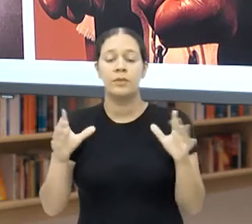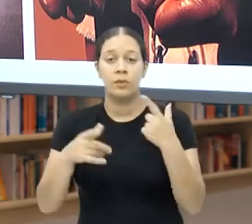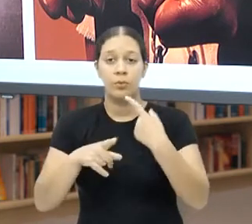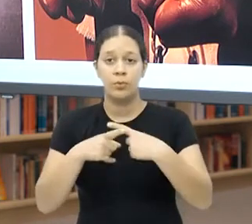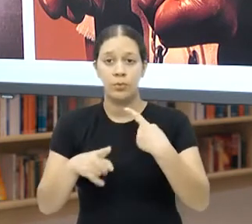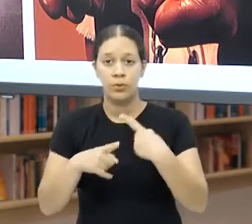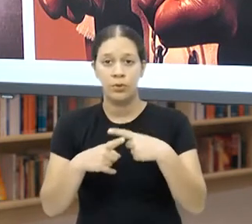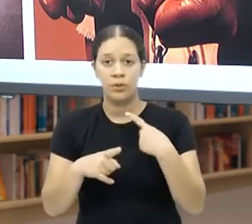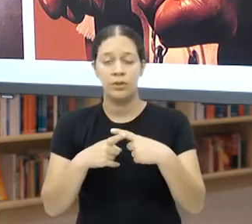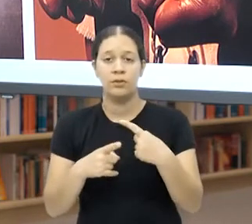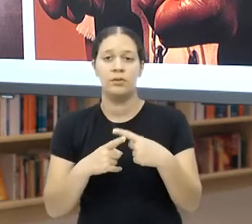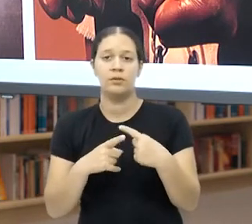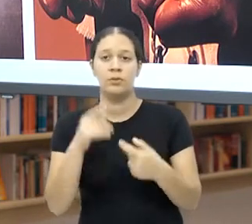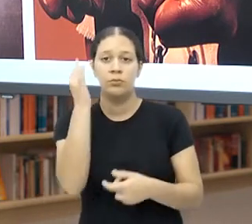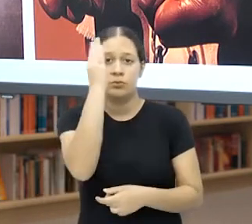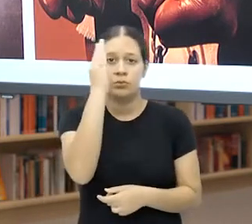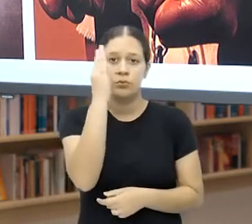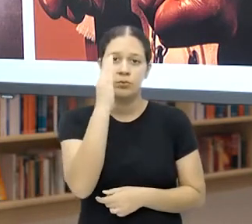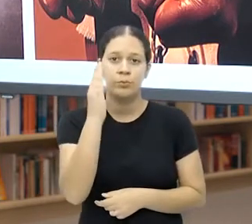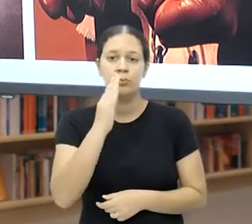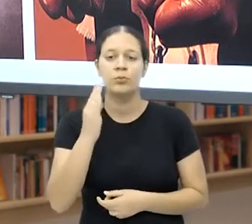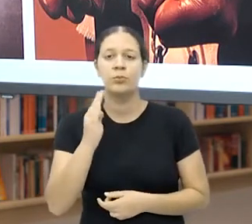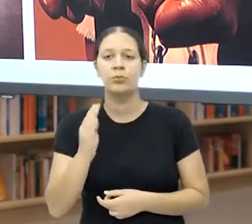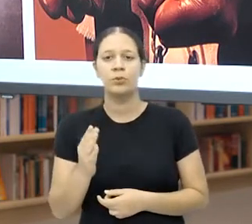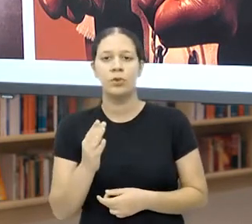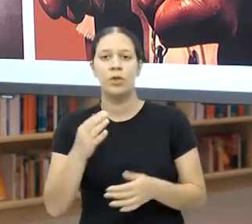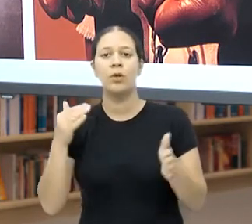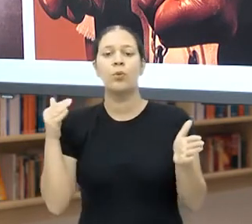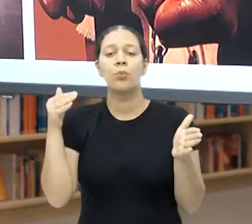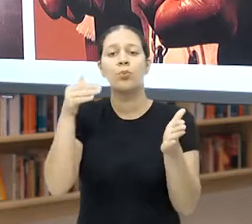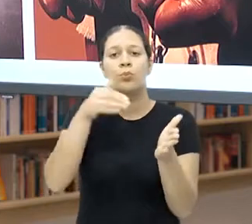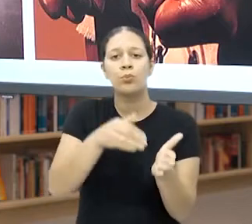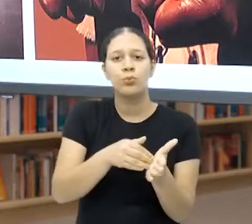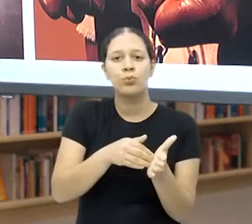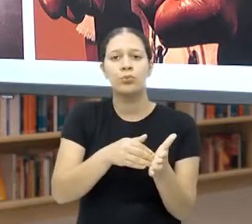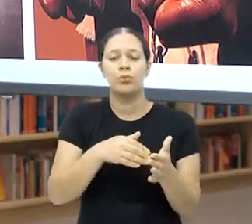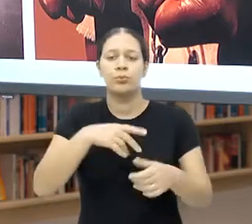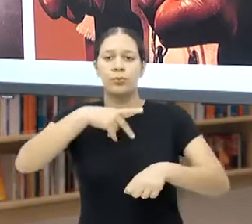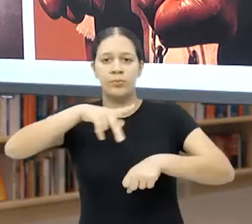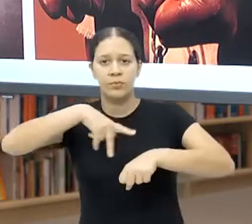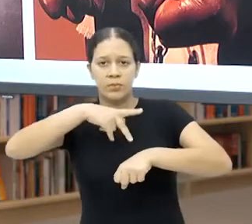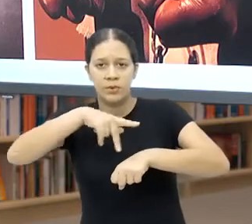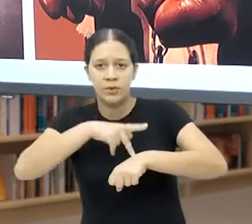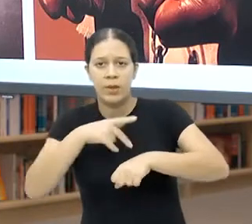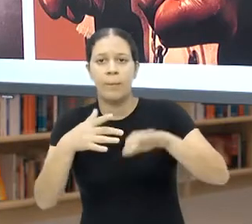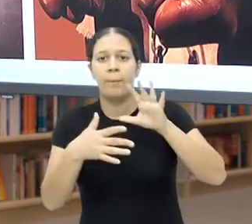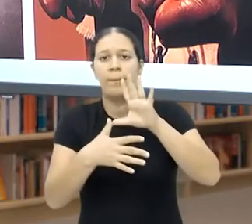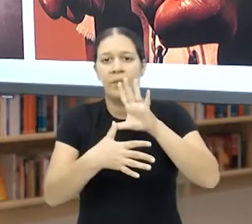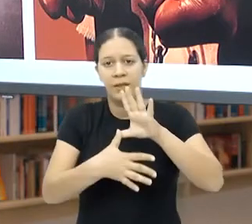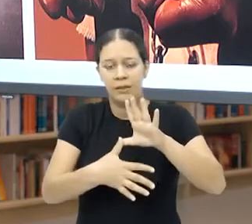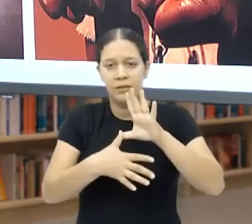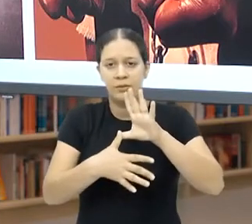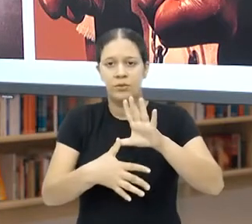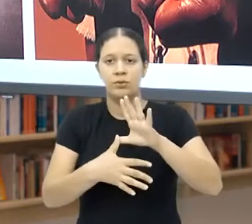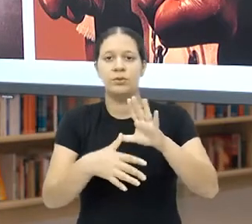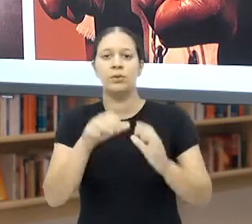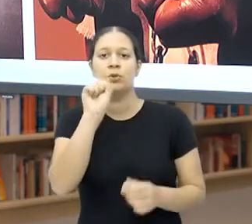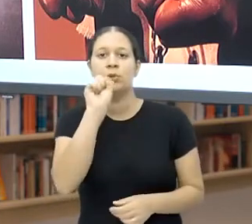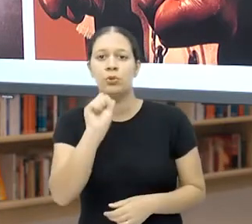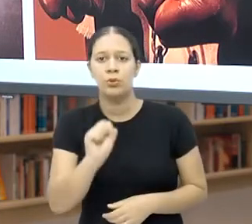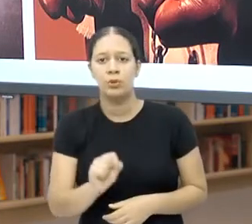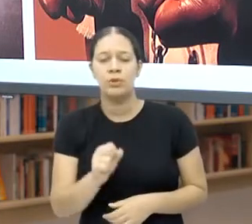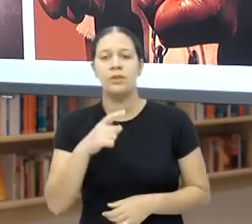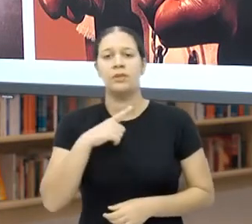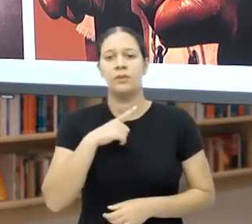de liberdade? Porque o Brasil foi o último país da América Latina, da América do Sul,